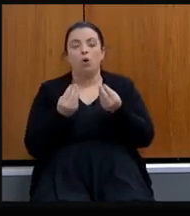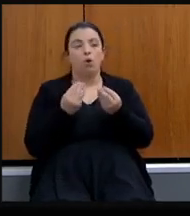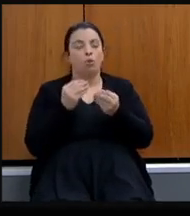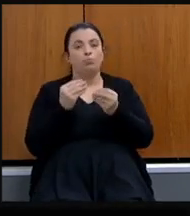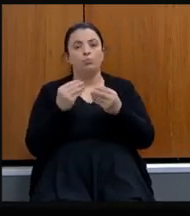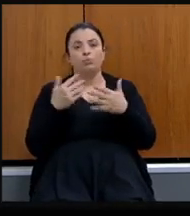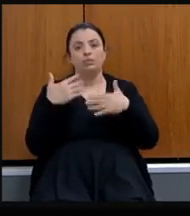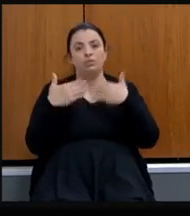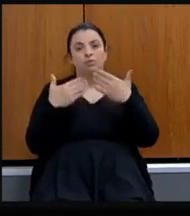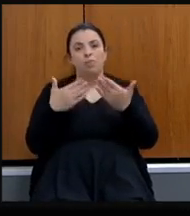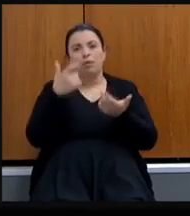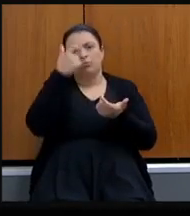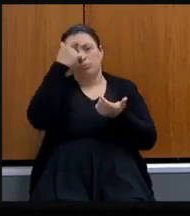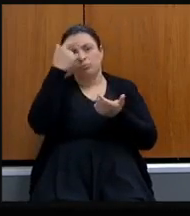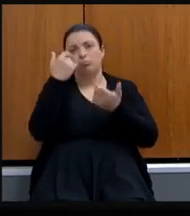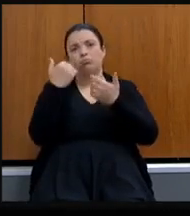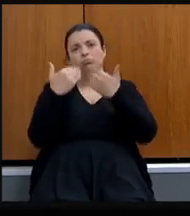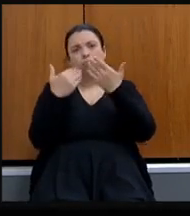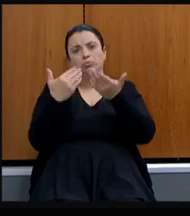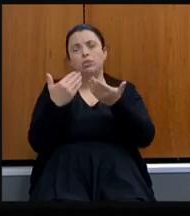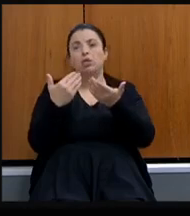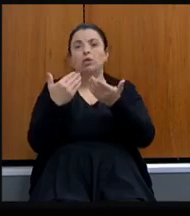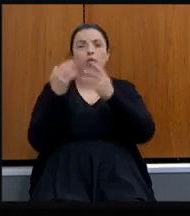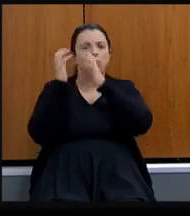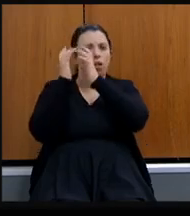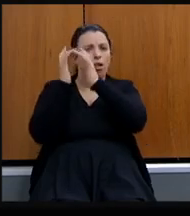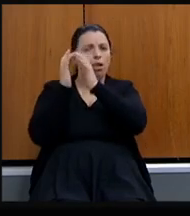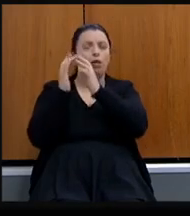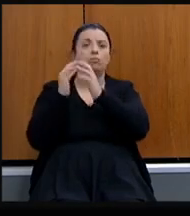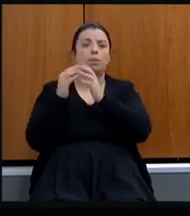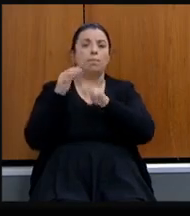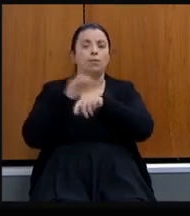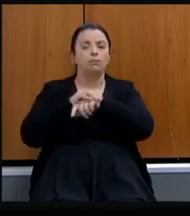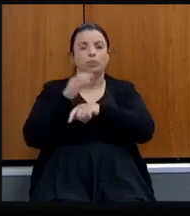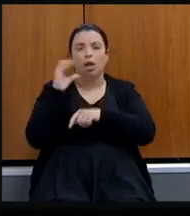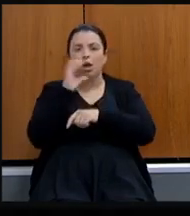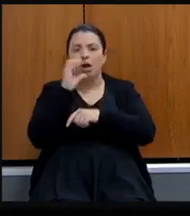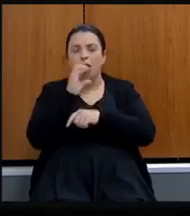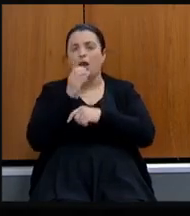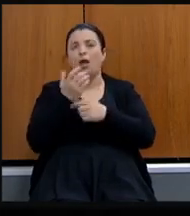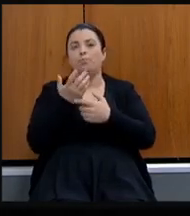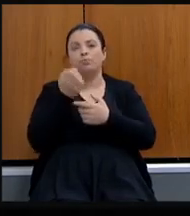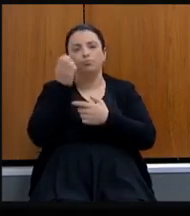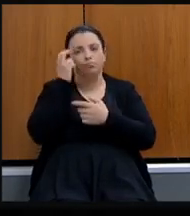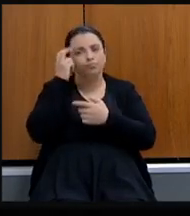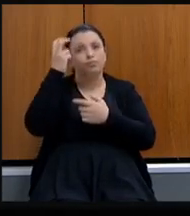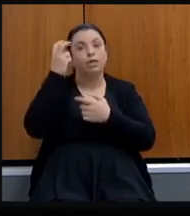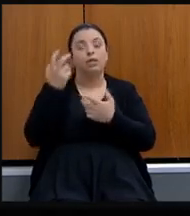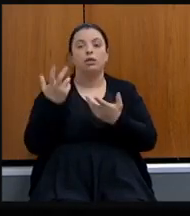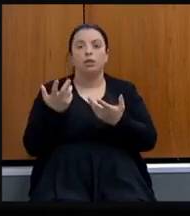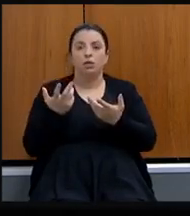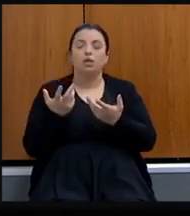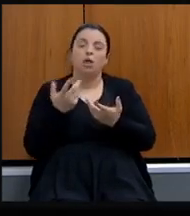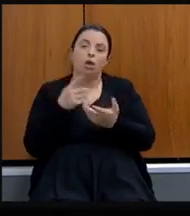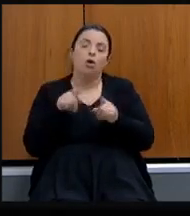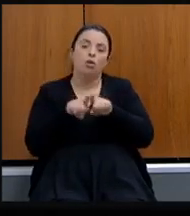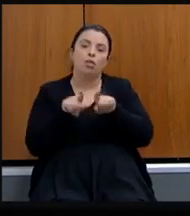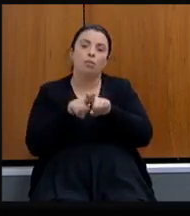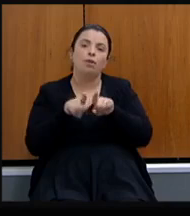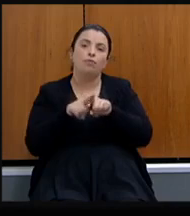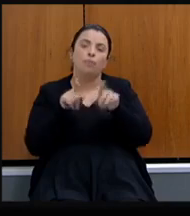sobre o processo de aprendizagem mais avançado eu vou levantar essa questão também hoje daqui a pouco aí já